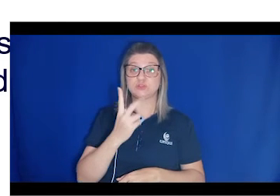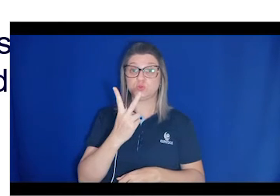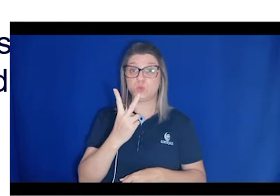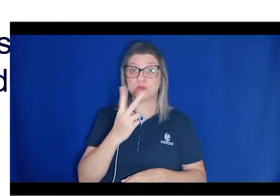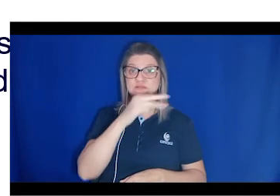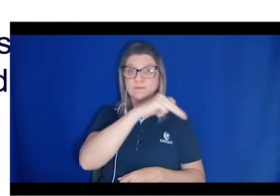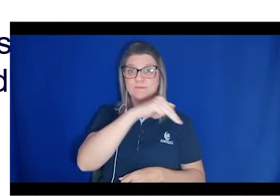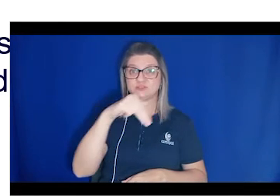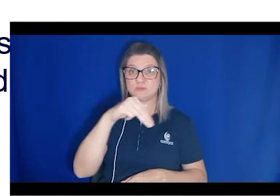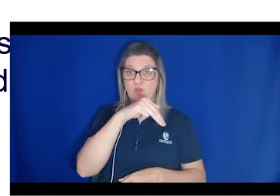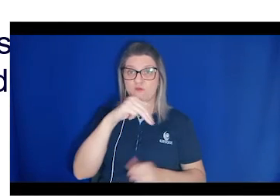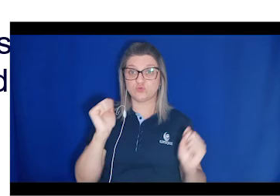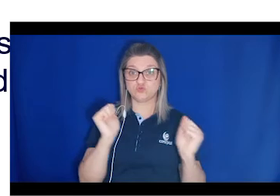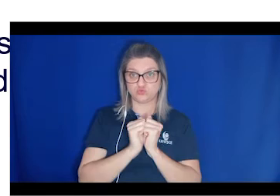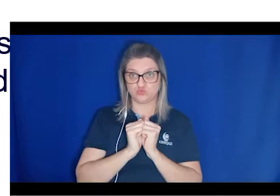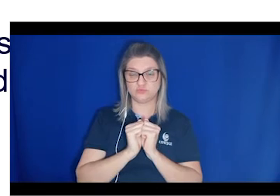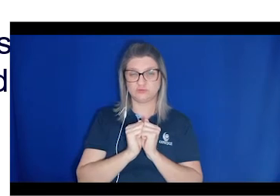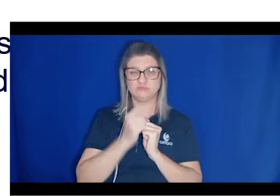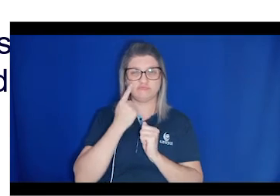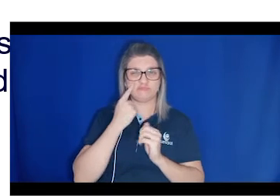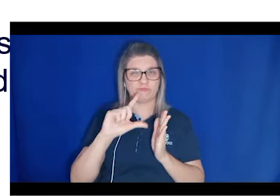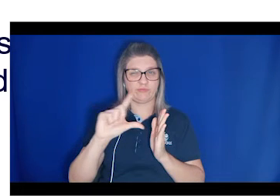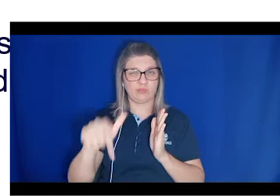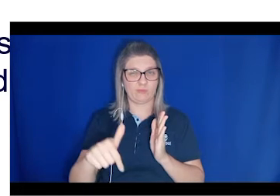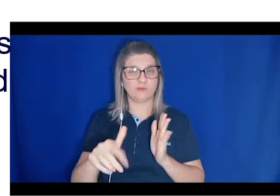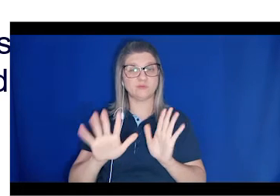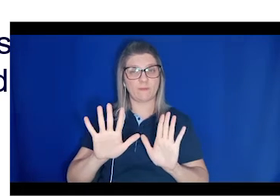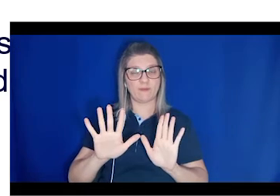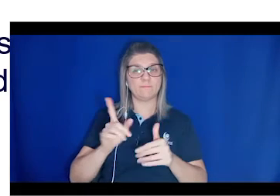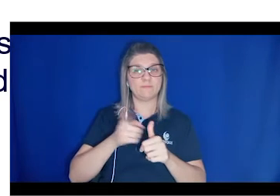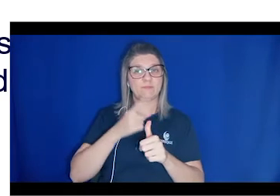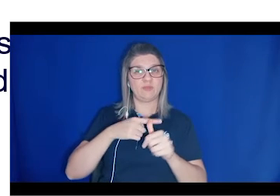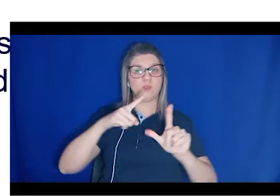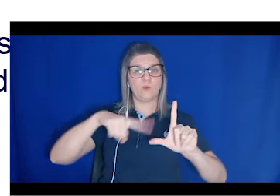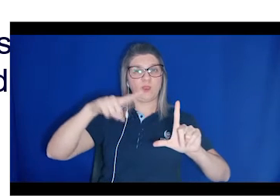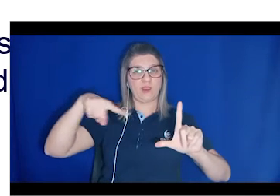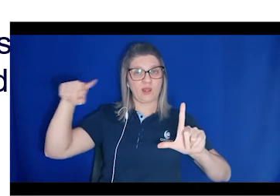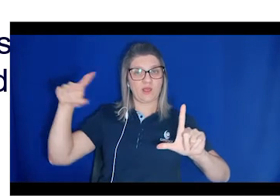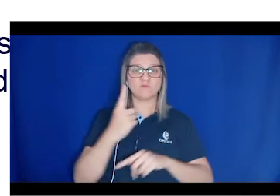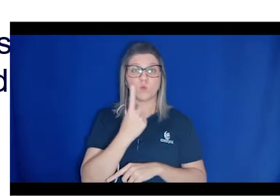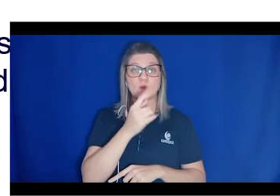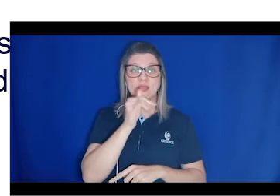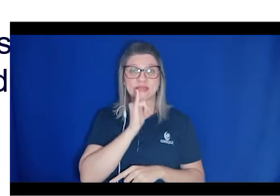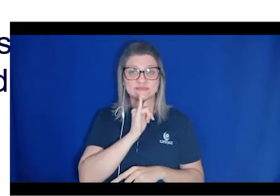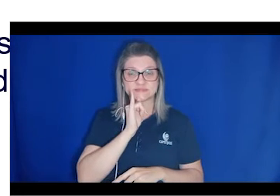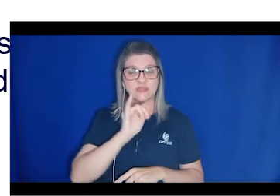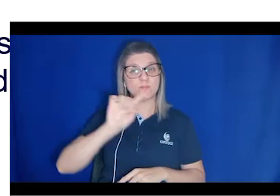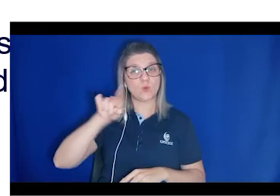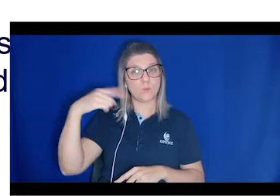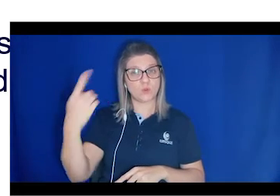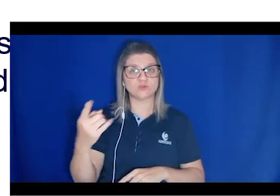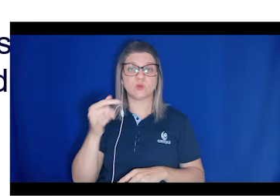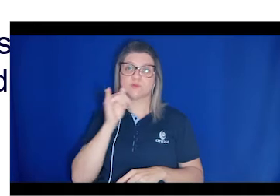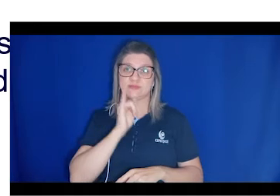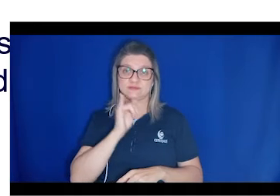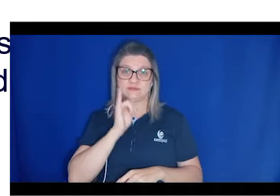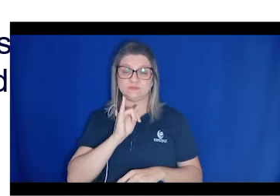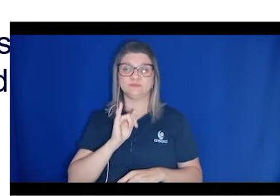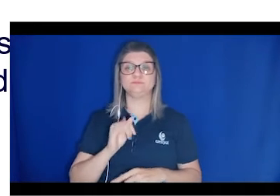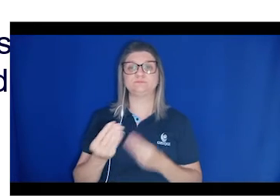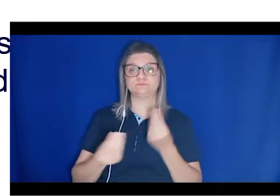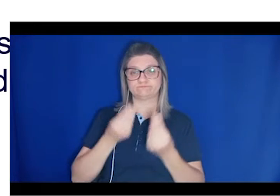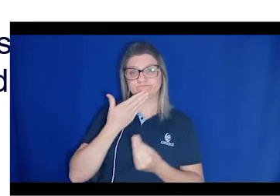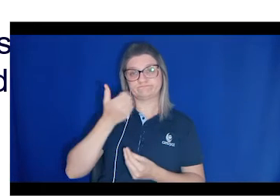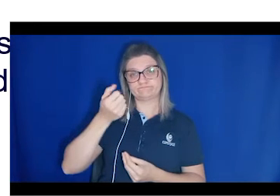móveis, como veremos seguir. Primeiro, nós vamos ver um gráfico exemplo com uma média móvel e depois nós vamos para duas, que é o ideal e como o